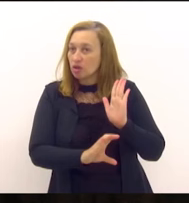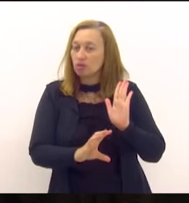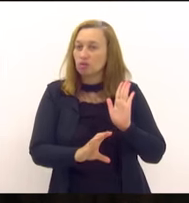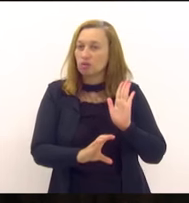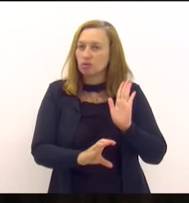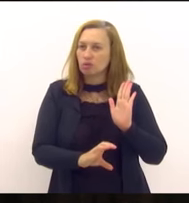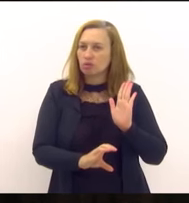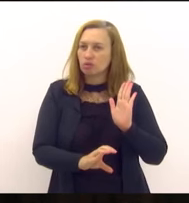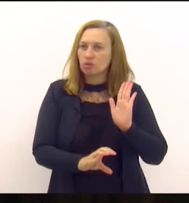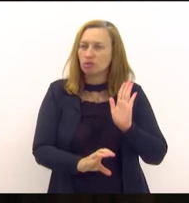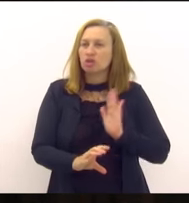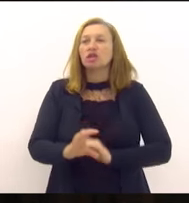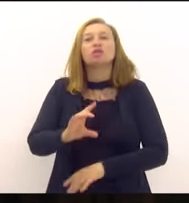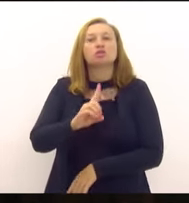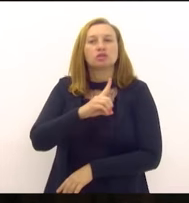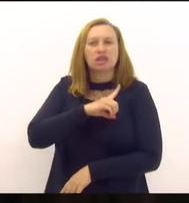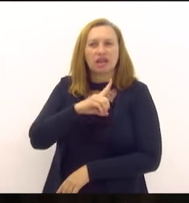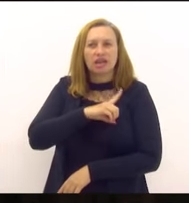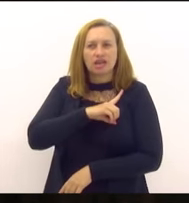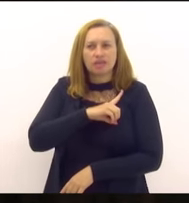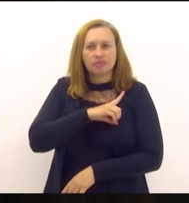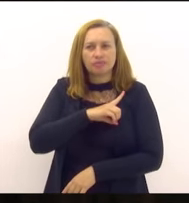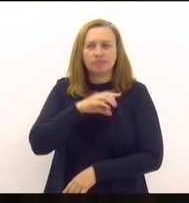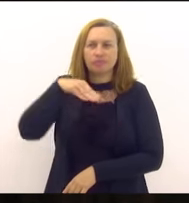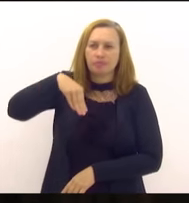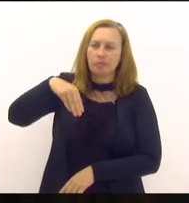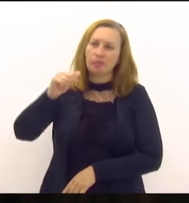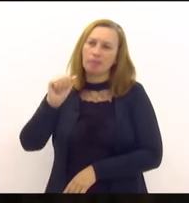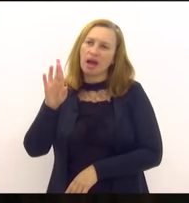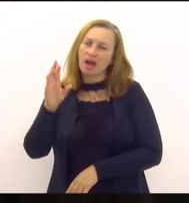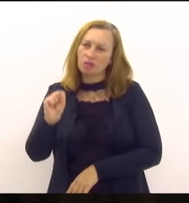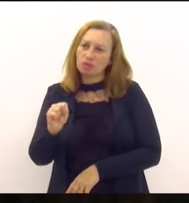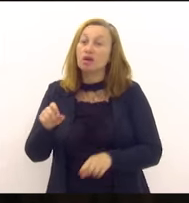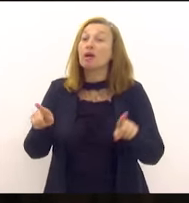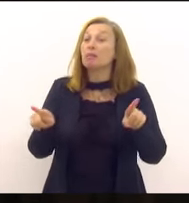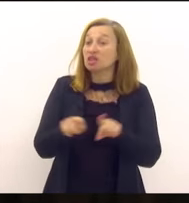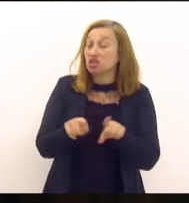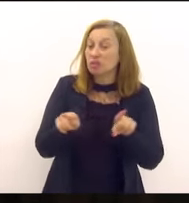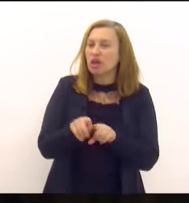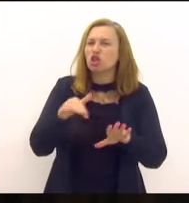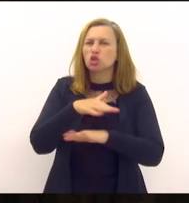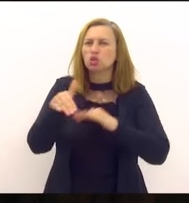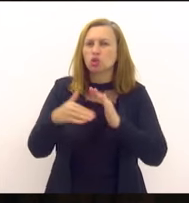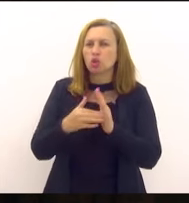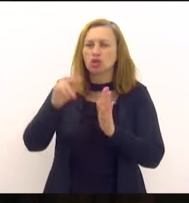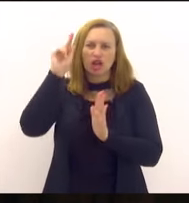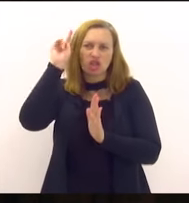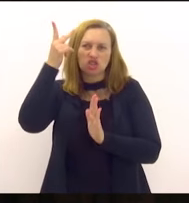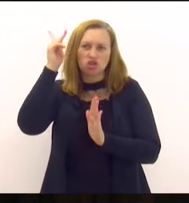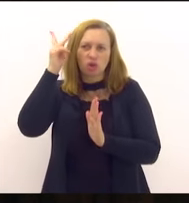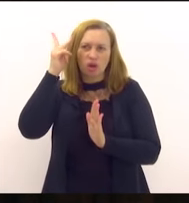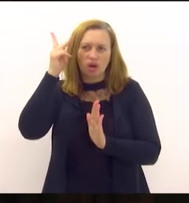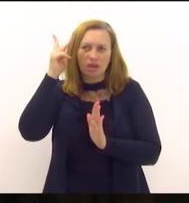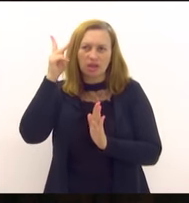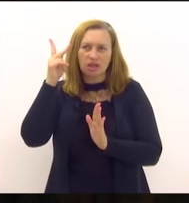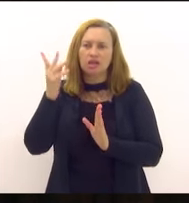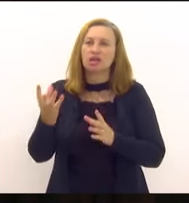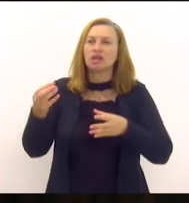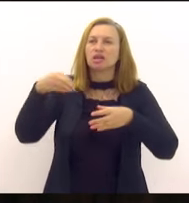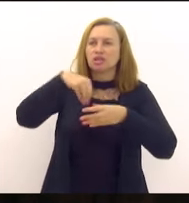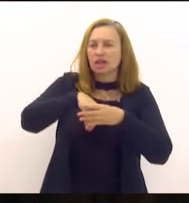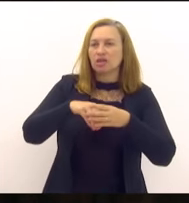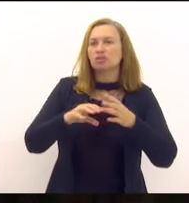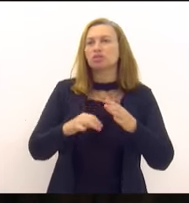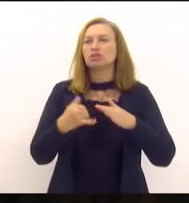deputado, do delegado Marcos Amin, mas também toda a sua história frente à instituição. Então, era isso que eu